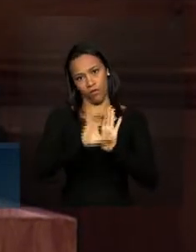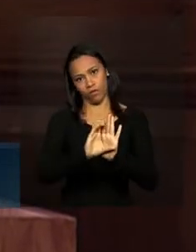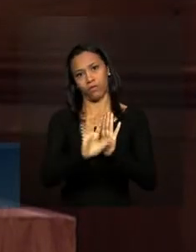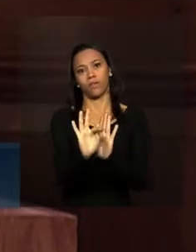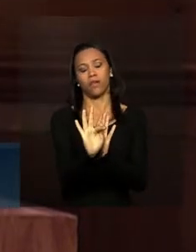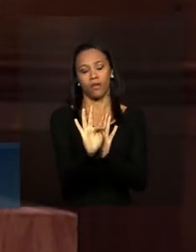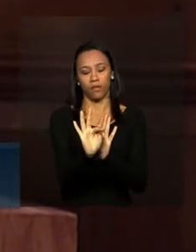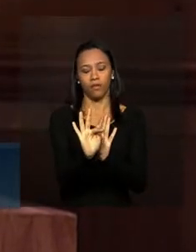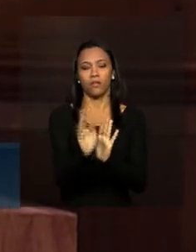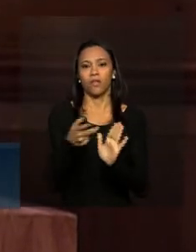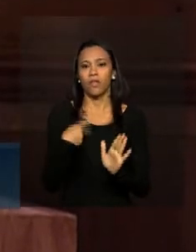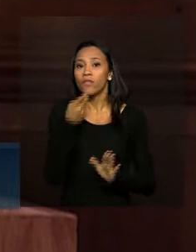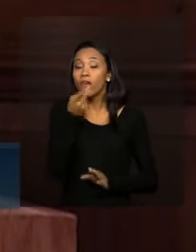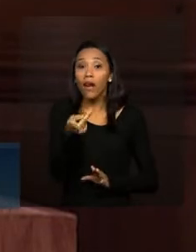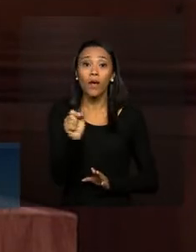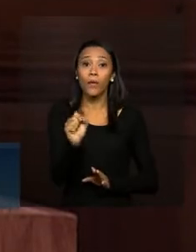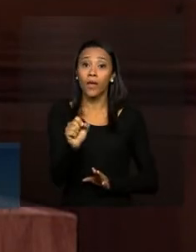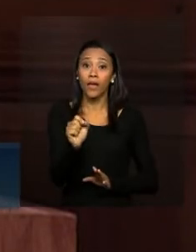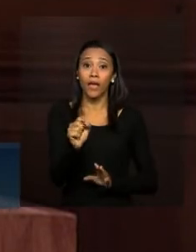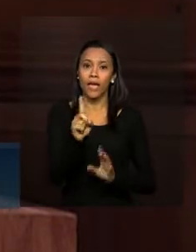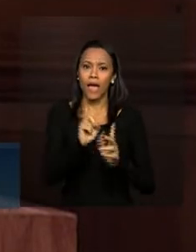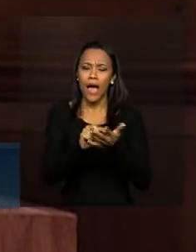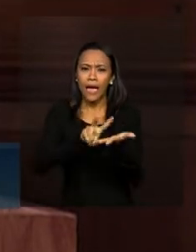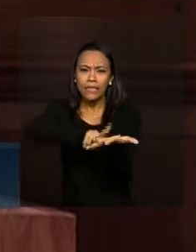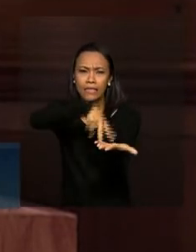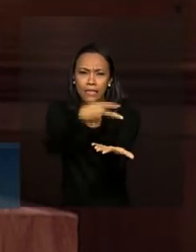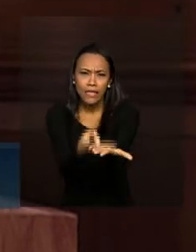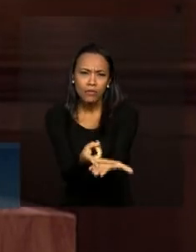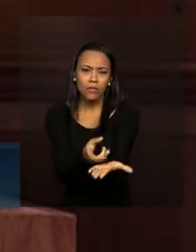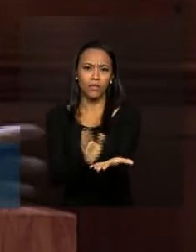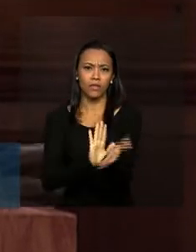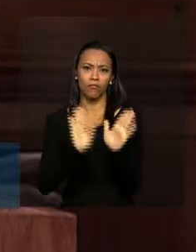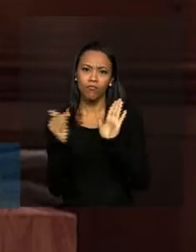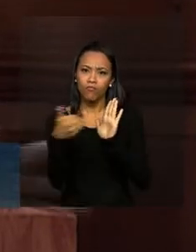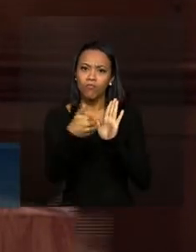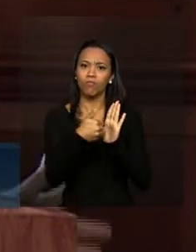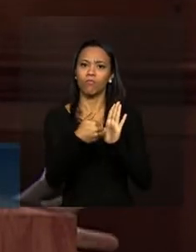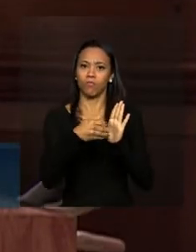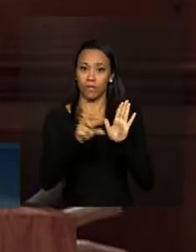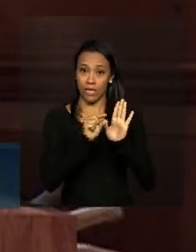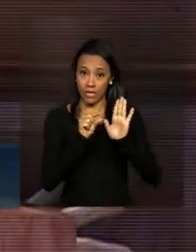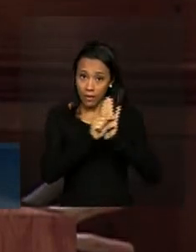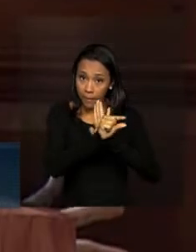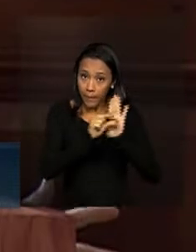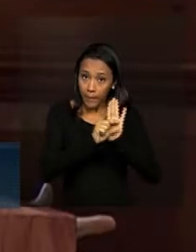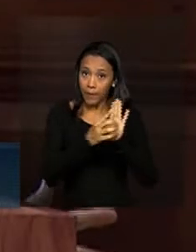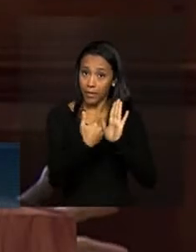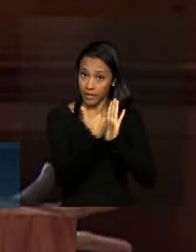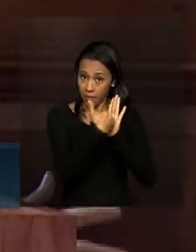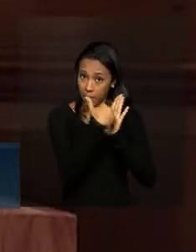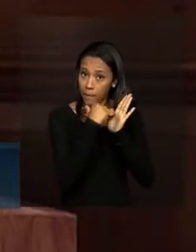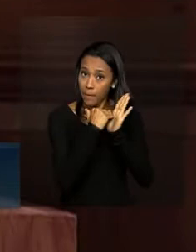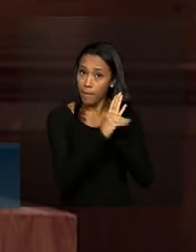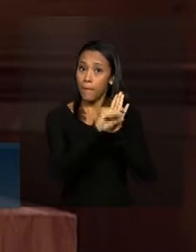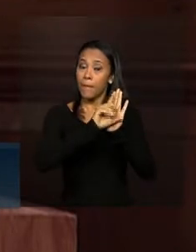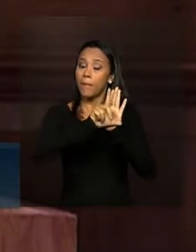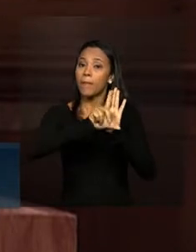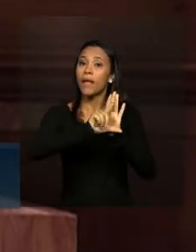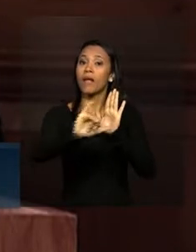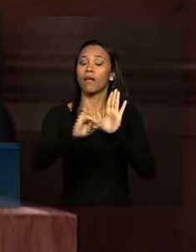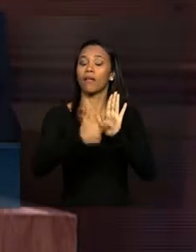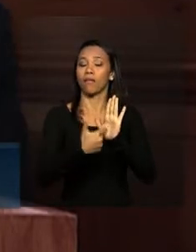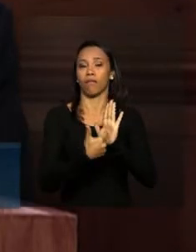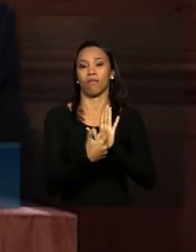eu, a interpretação literal desse dispositivo, que é a interpretação literal, a mais pedestre